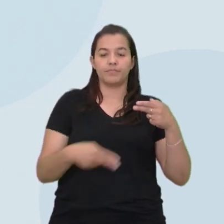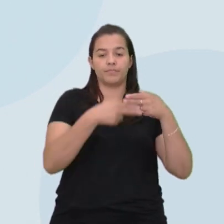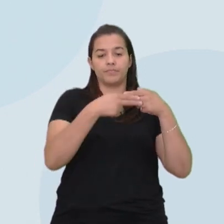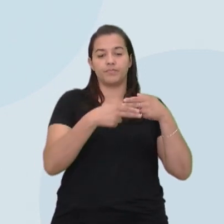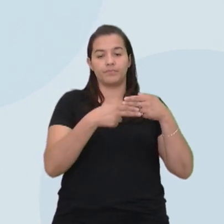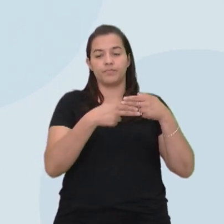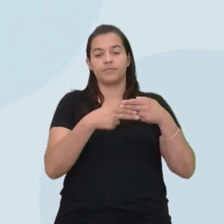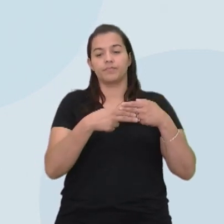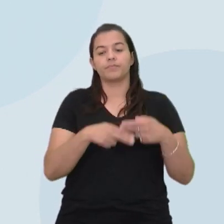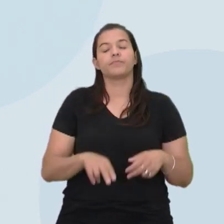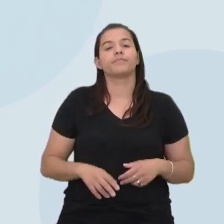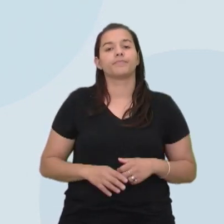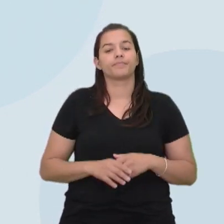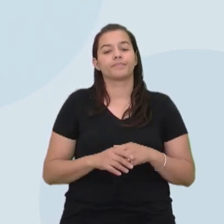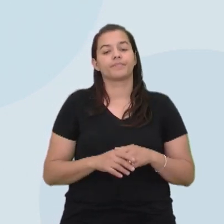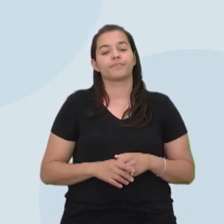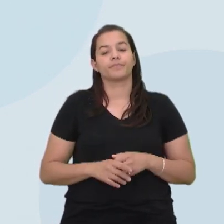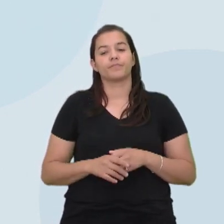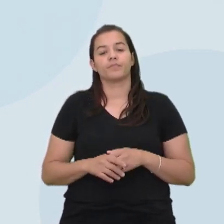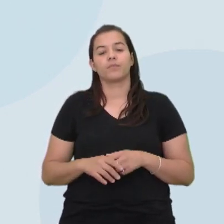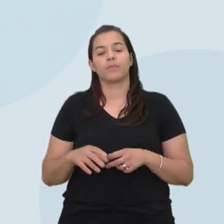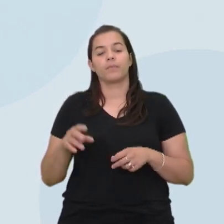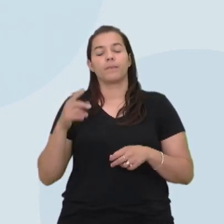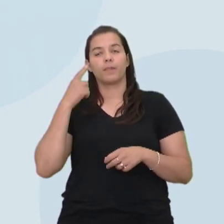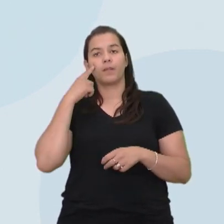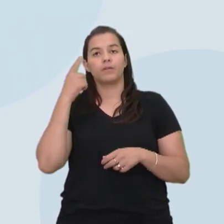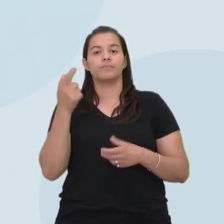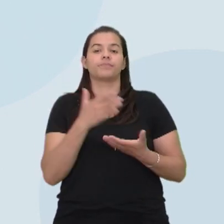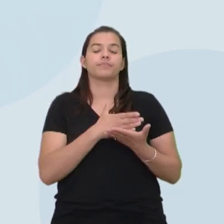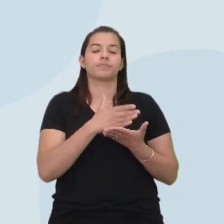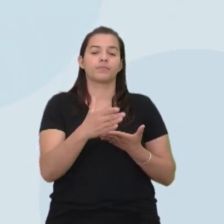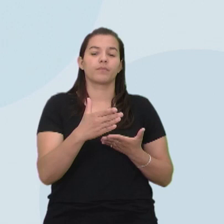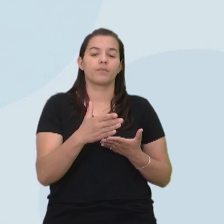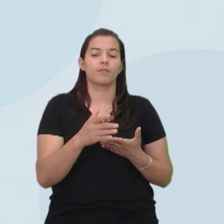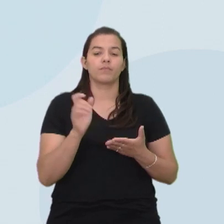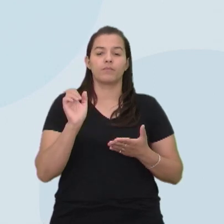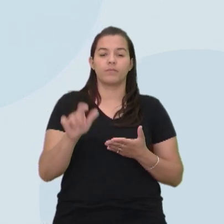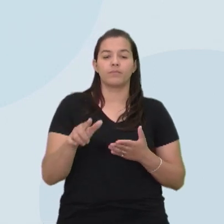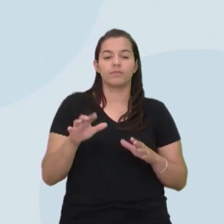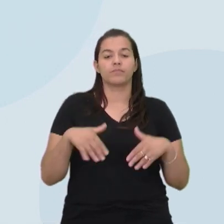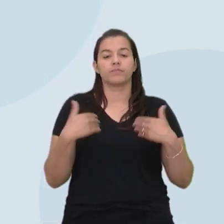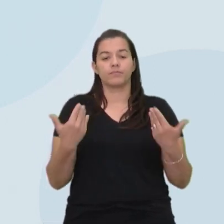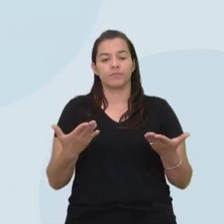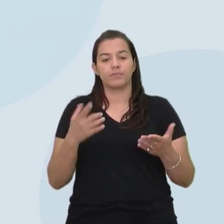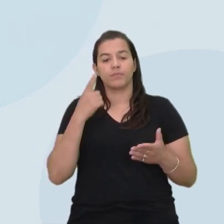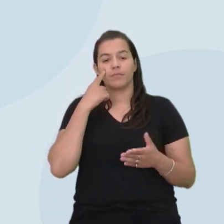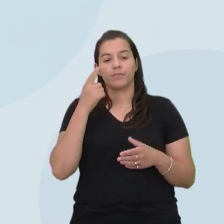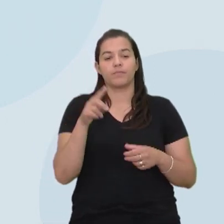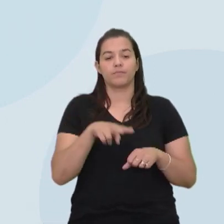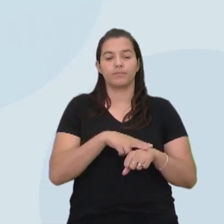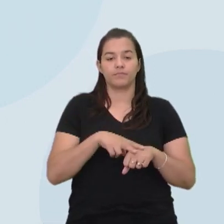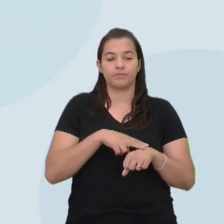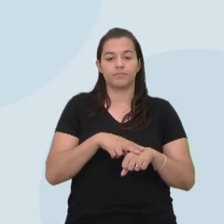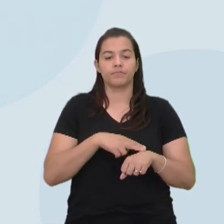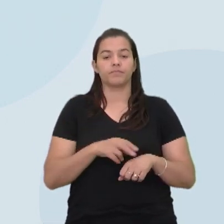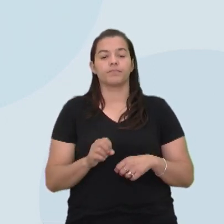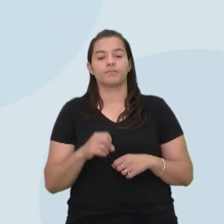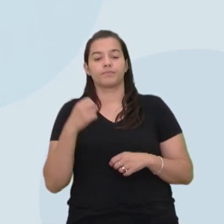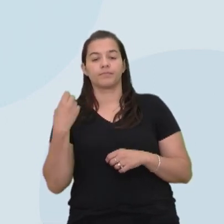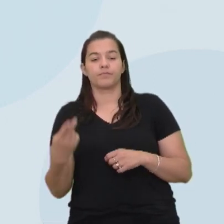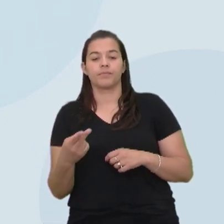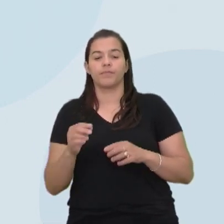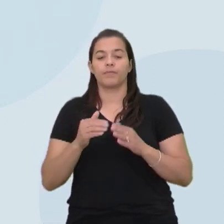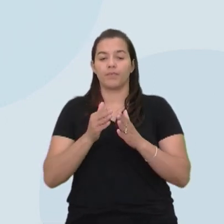caminho. Então, quando clicar na setinha verde, que é o que inicia, então, inicia quando? Quando clica na setinha verde. Ou pode iniciar quando a